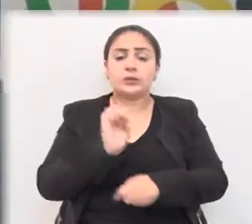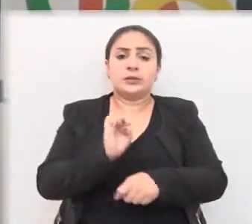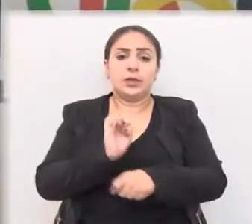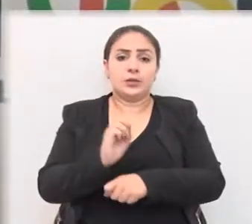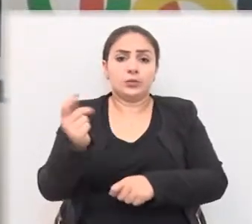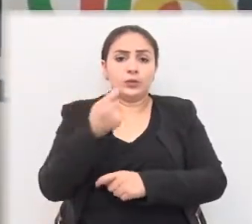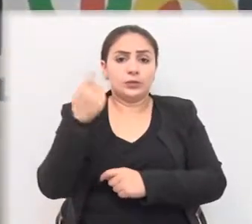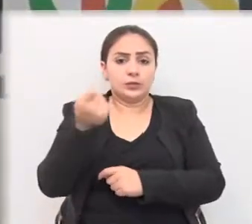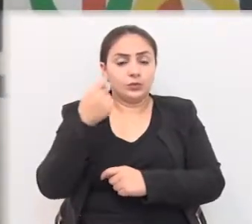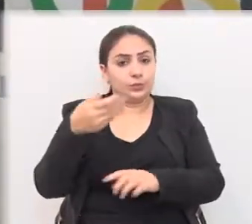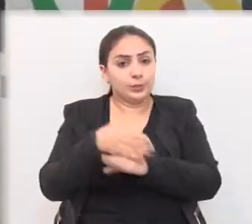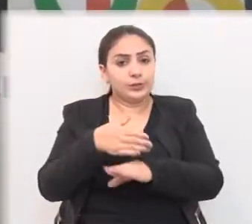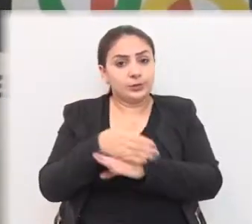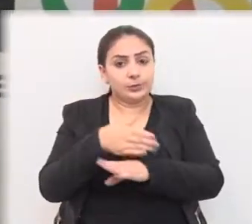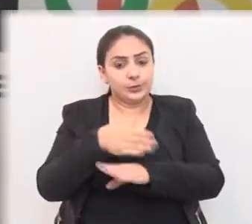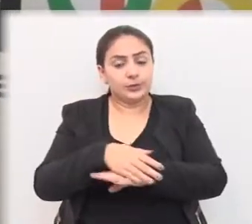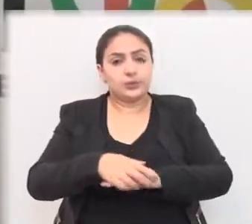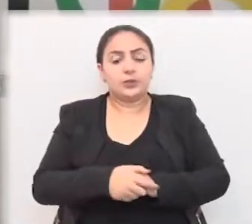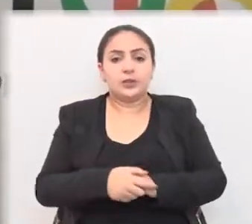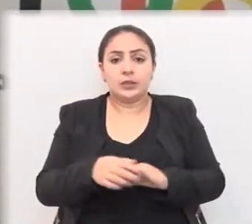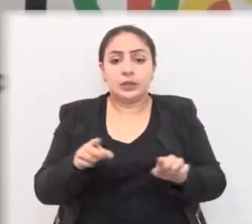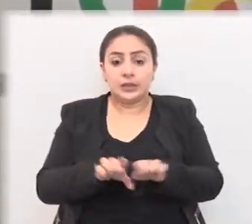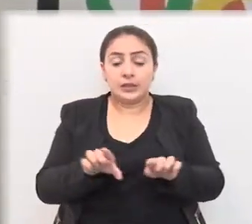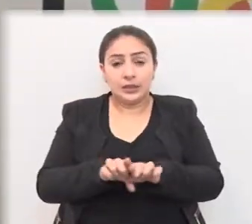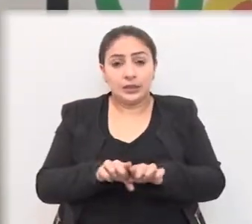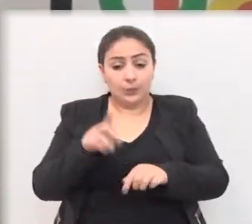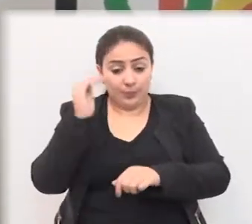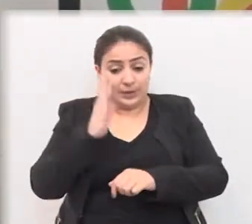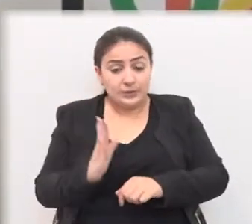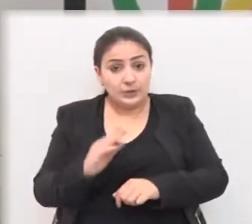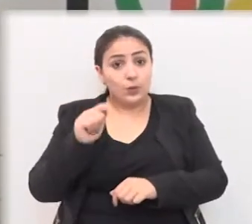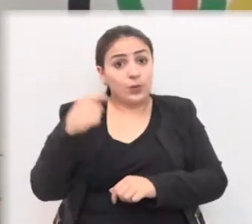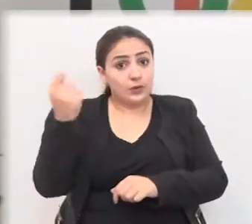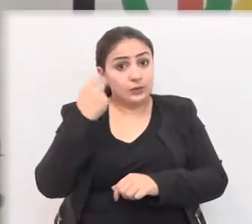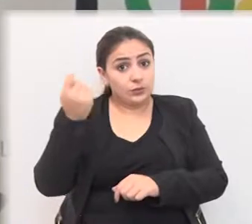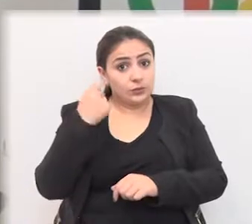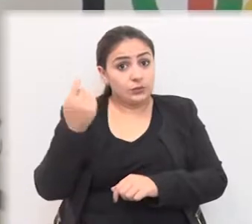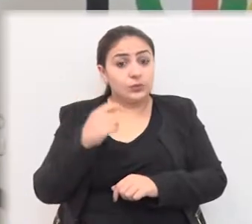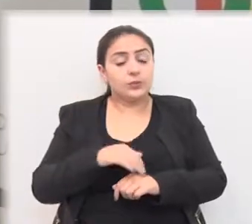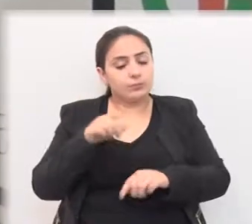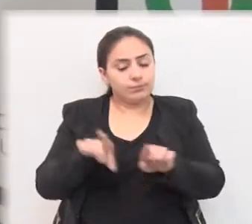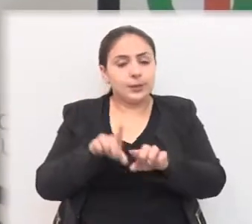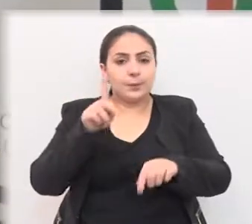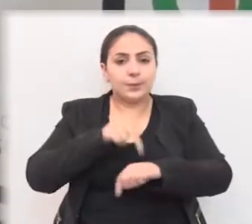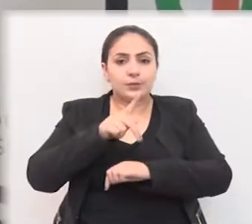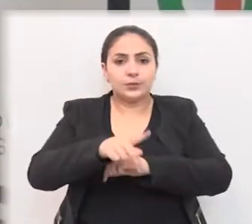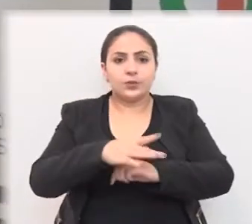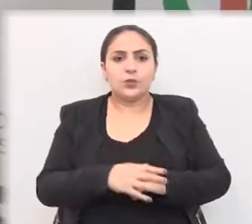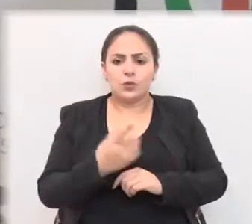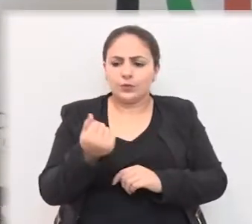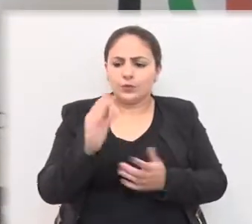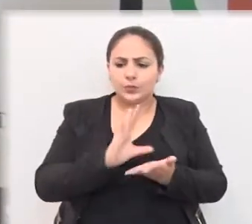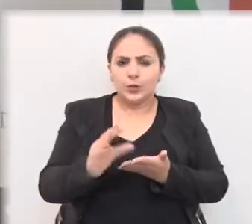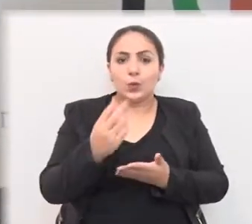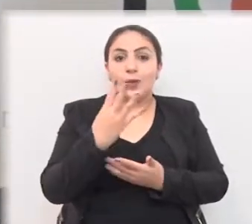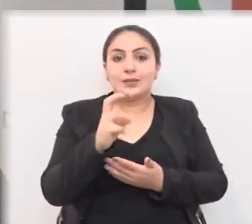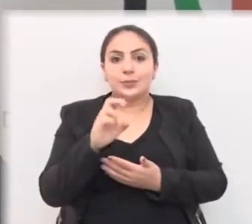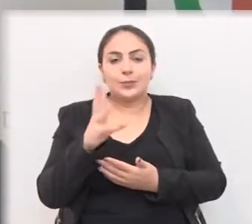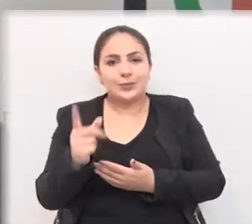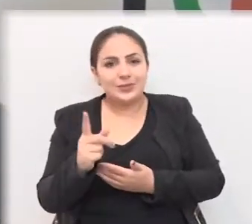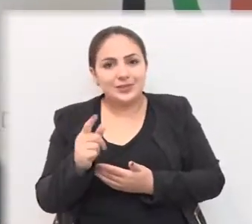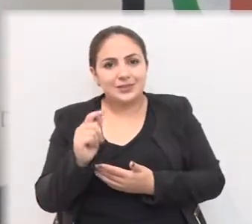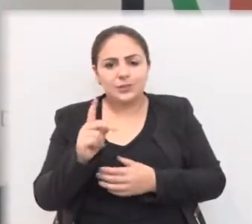uma vitória do Brasil, do Rio Grande do Sul e particularmente de Passo Fundo. Um investimento de 45 milhões, um investimento bom que vai colocar